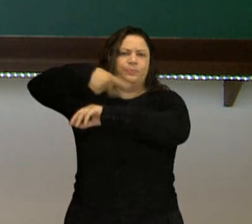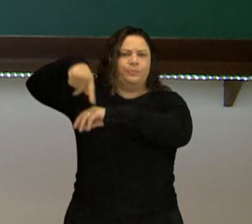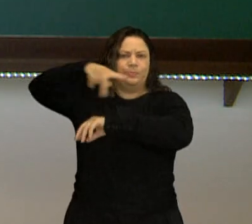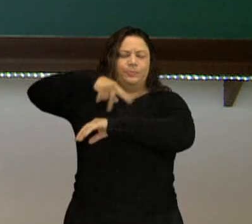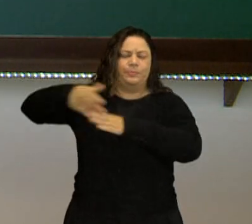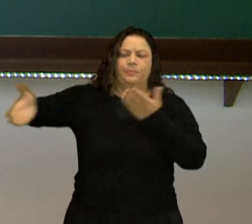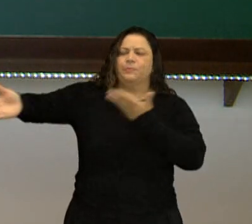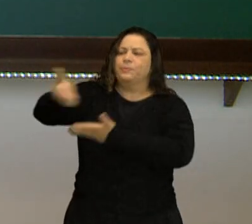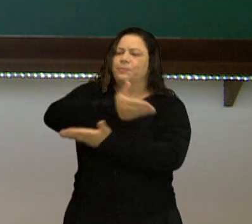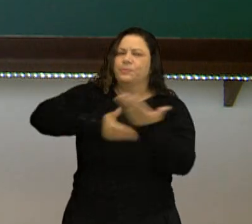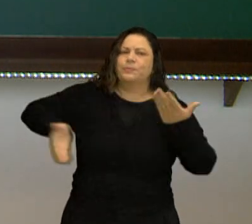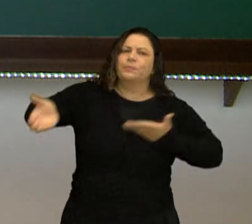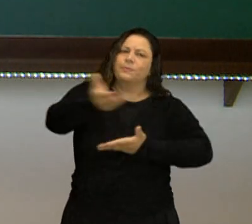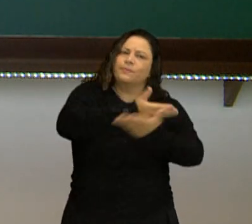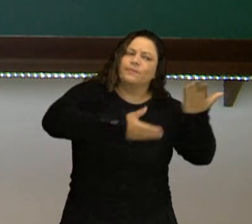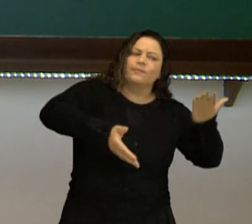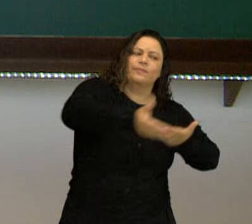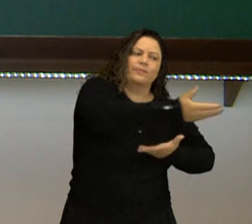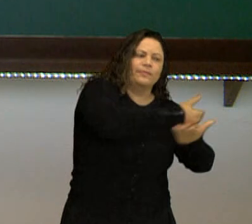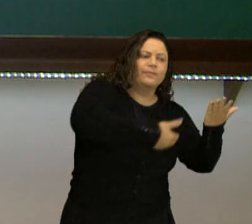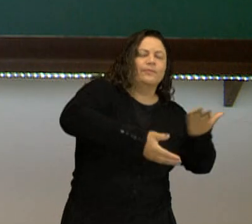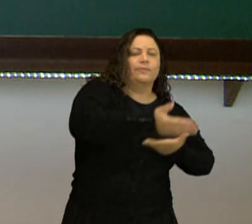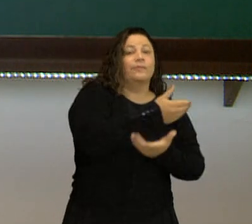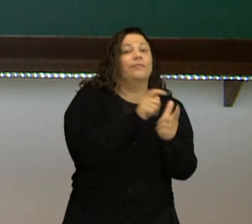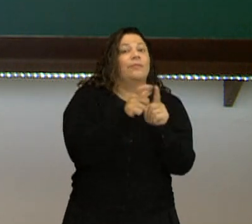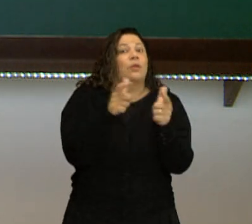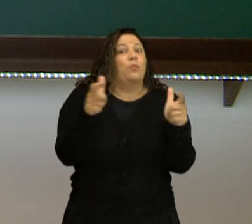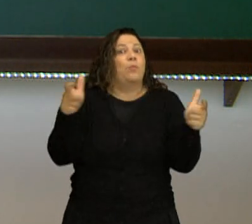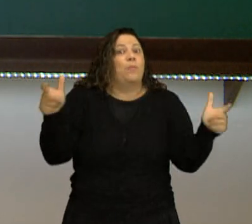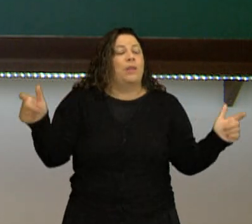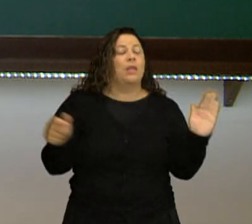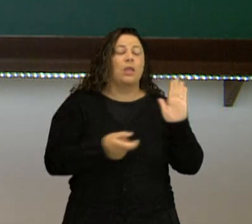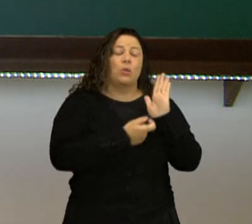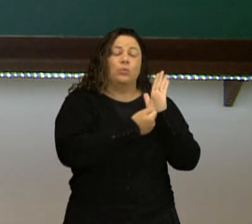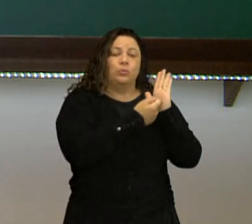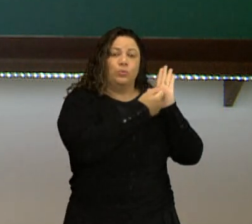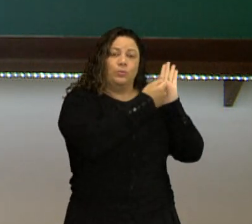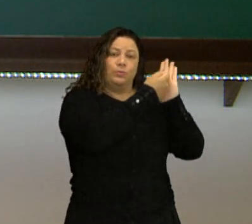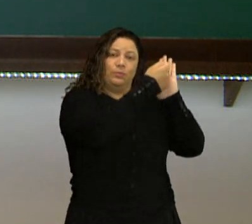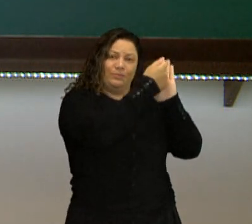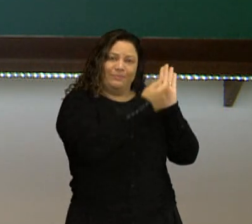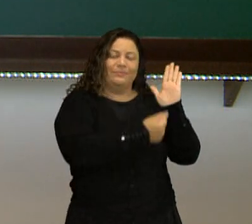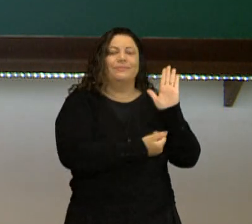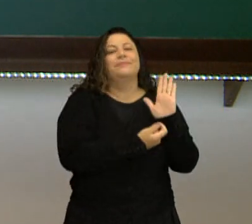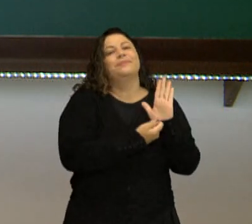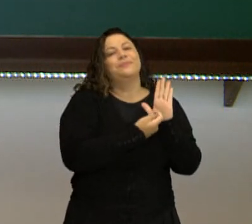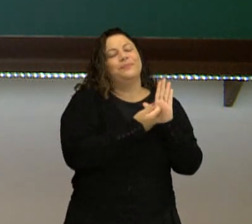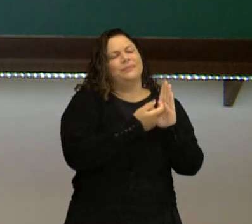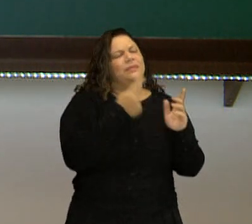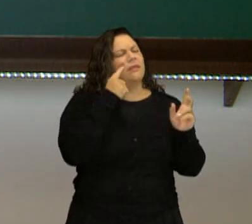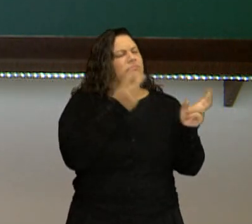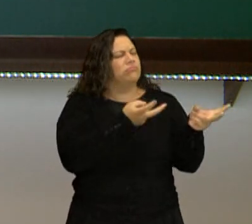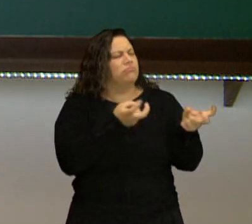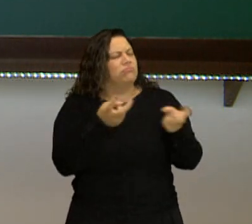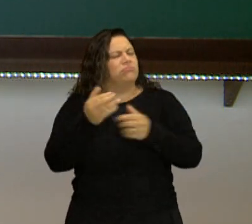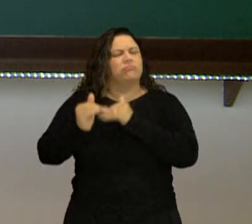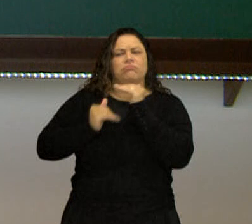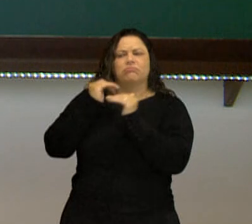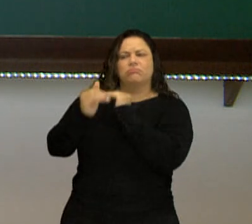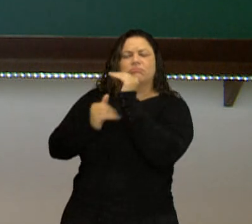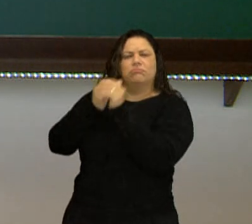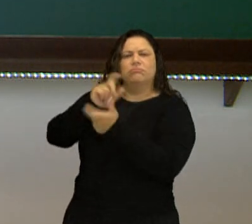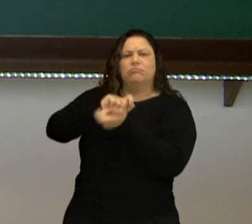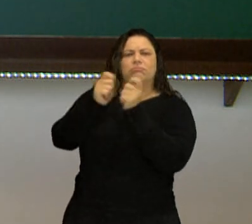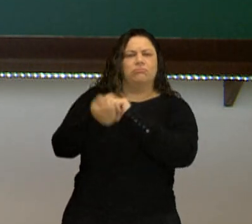riqueza, e a gente vai ter aí um aumento da burguesia. Então percebam que é um processo de transformação que